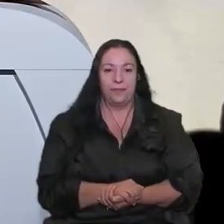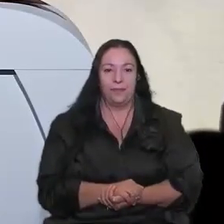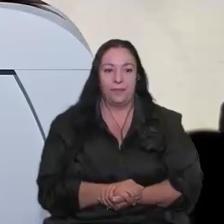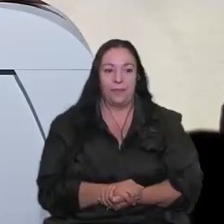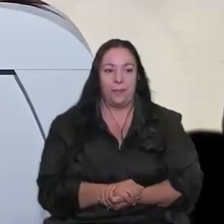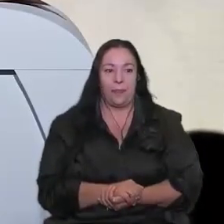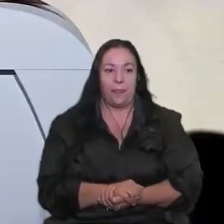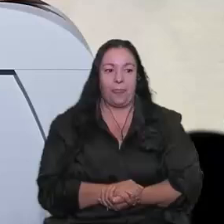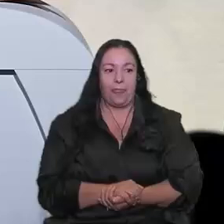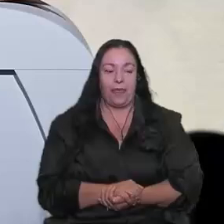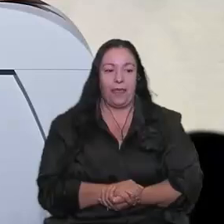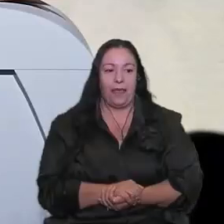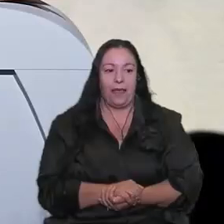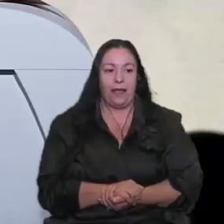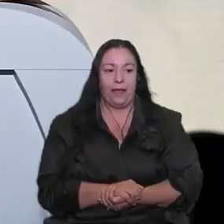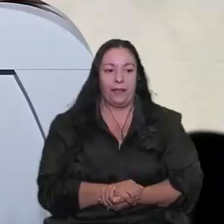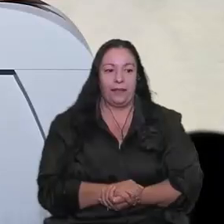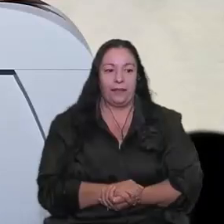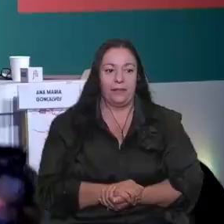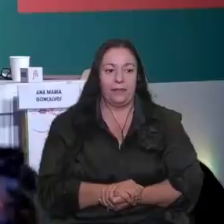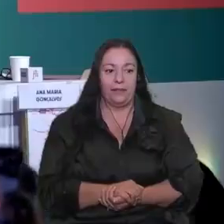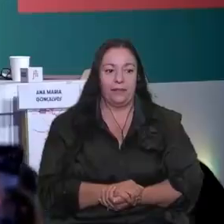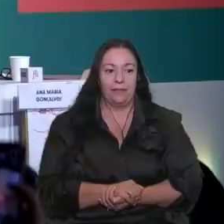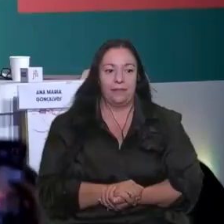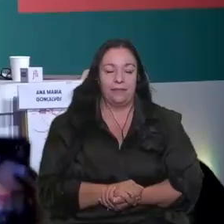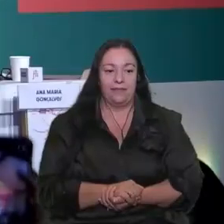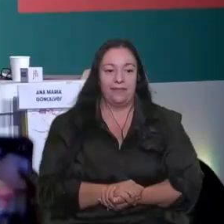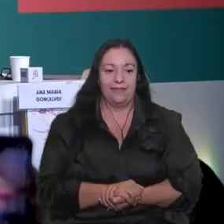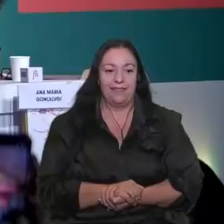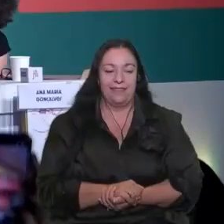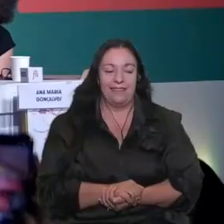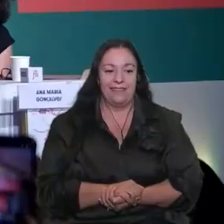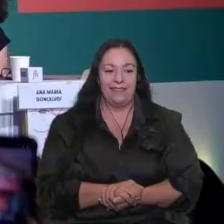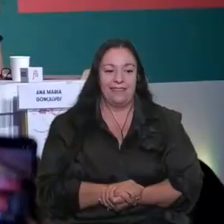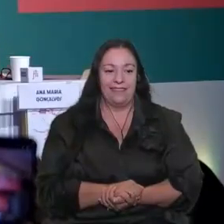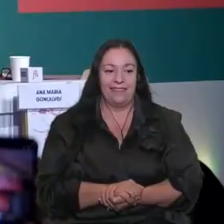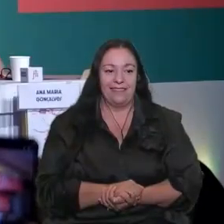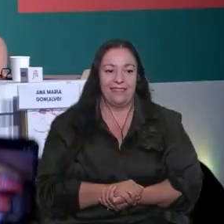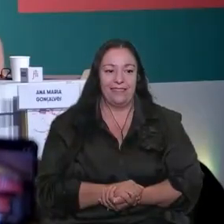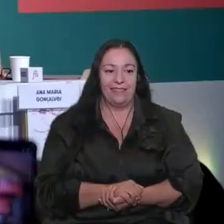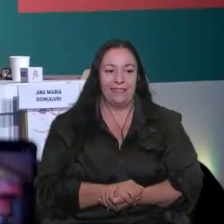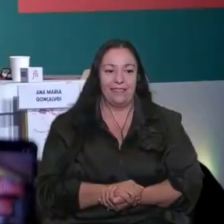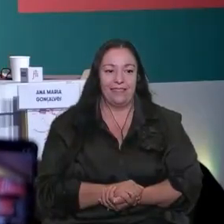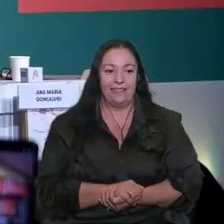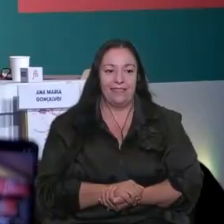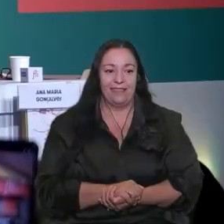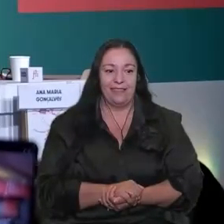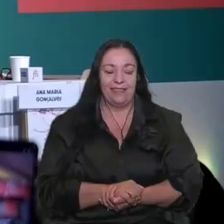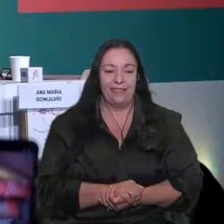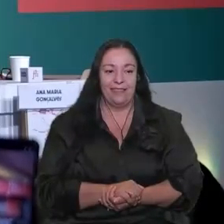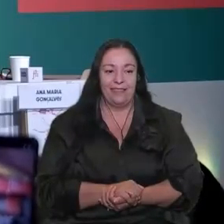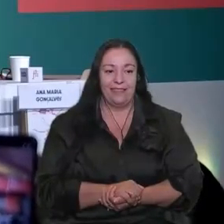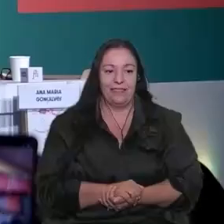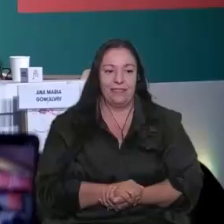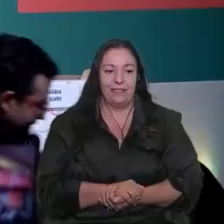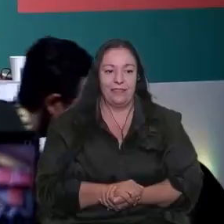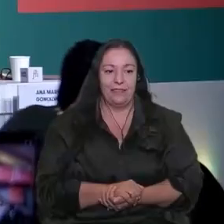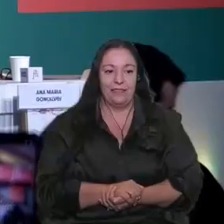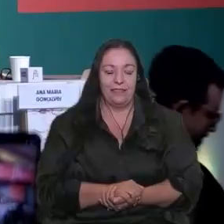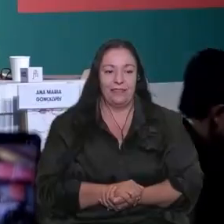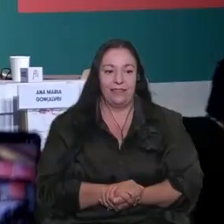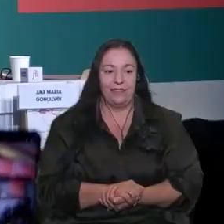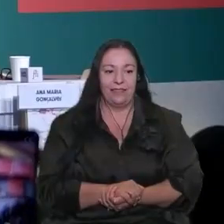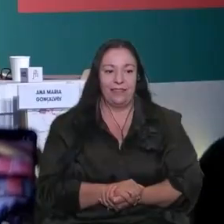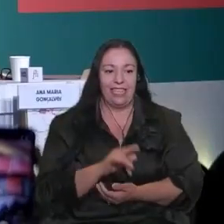Rio de Janeiro. Eu vou querer ficar com isso. Tá. Sim, é para você a carta. E é filha única de mãe